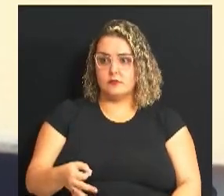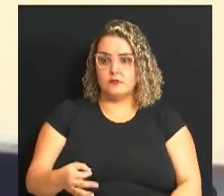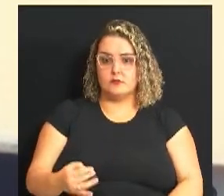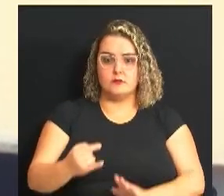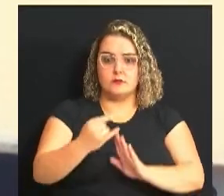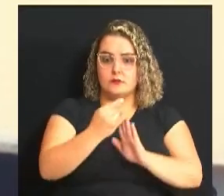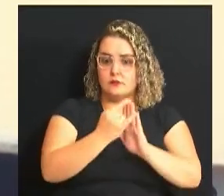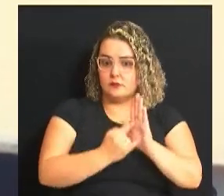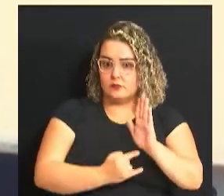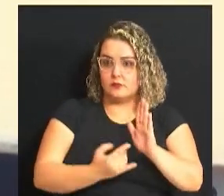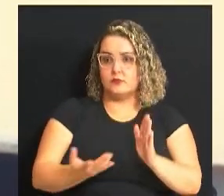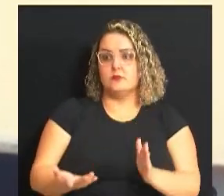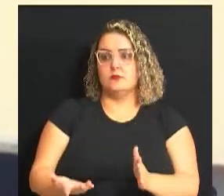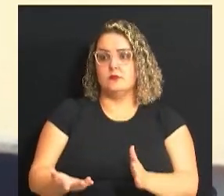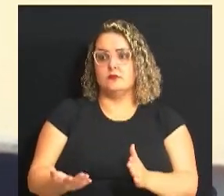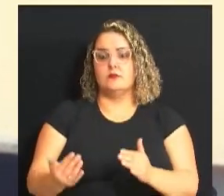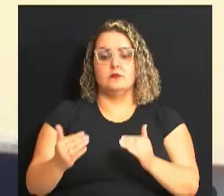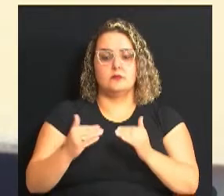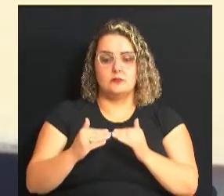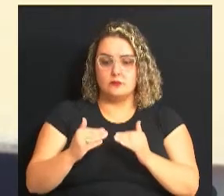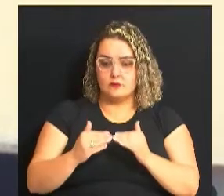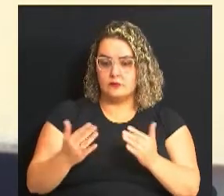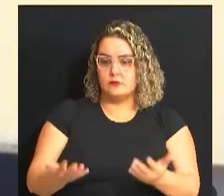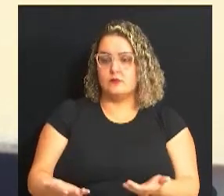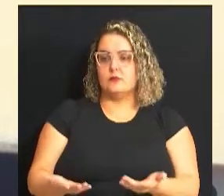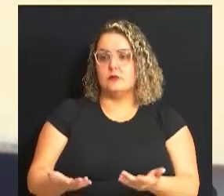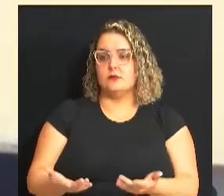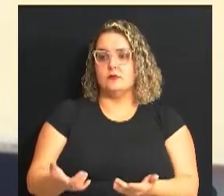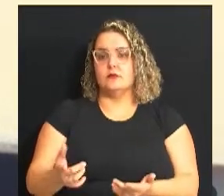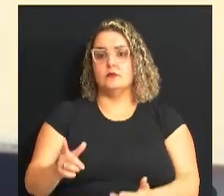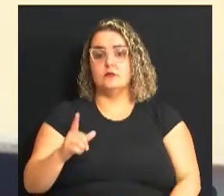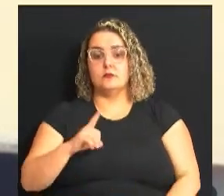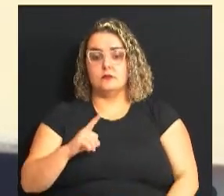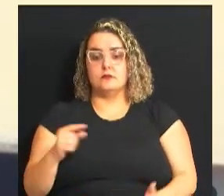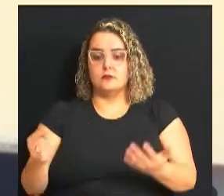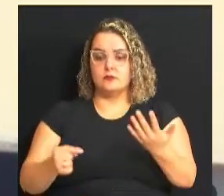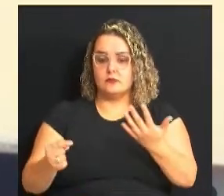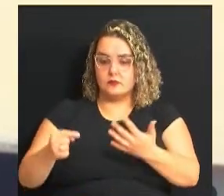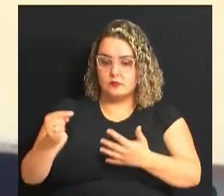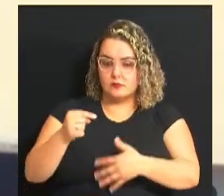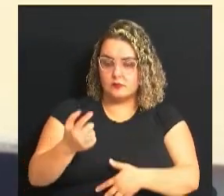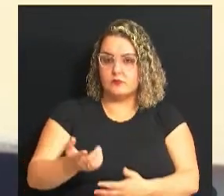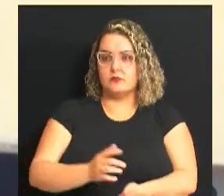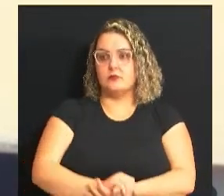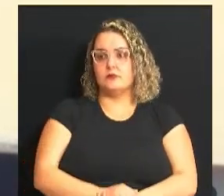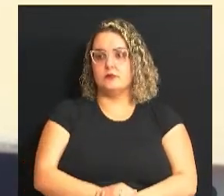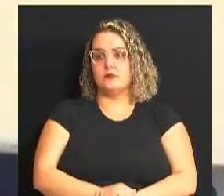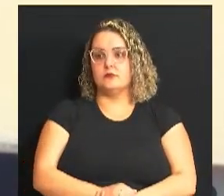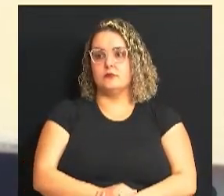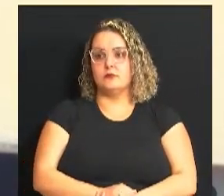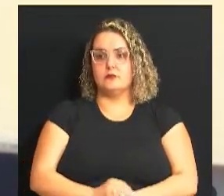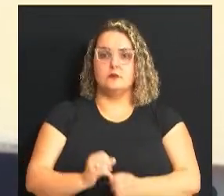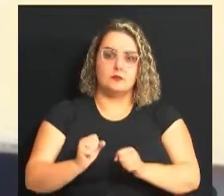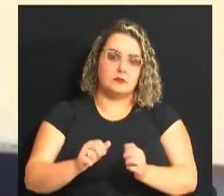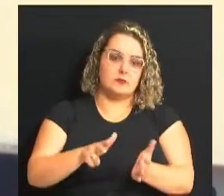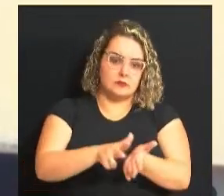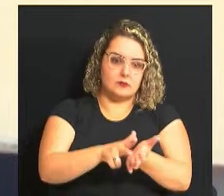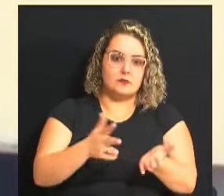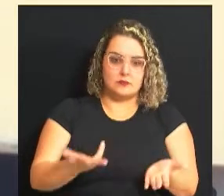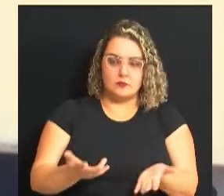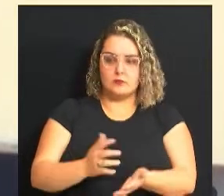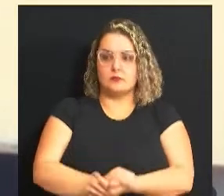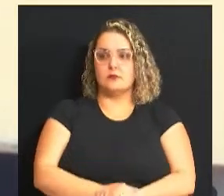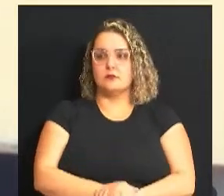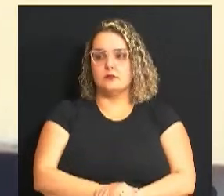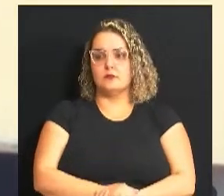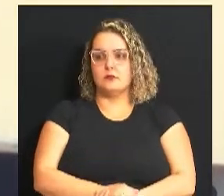documentação, concordância, assim, tem alguns parâmetros, tá, para poder também se regularizar.